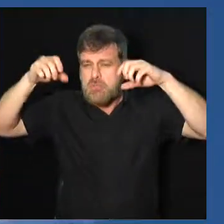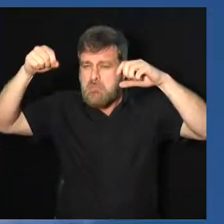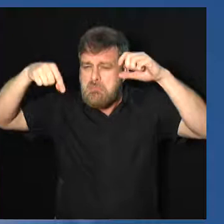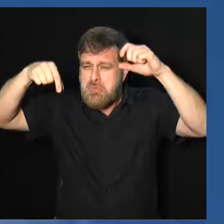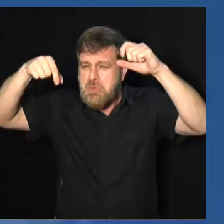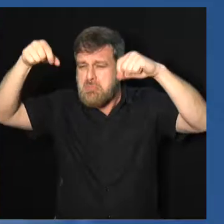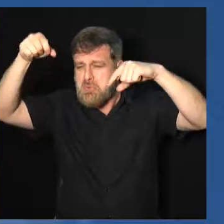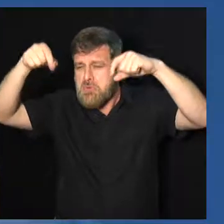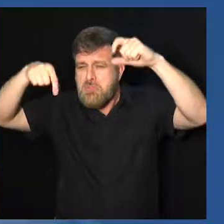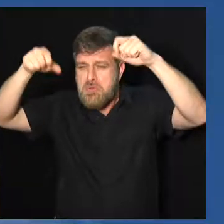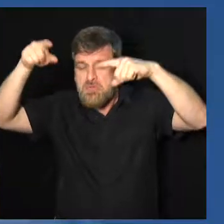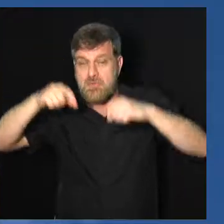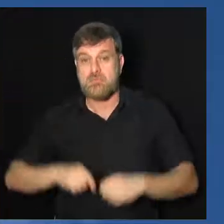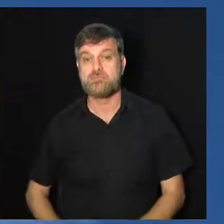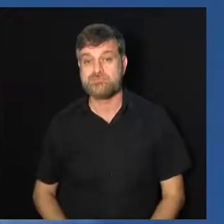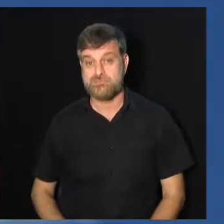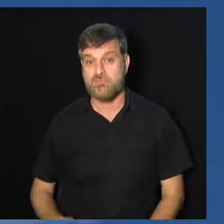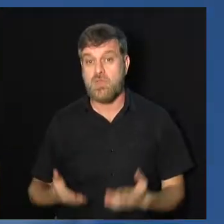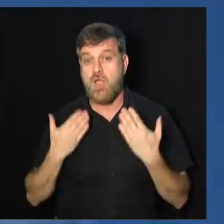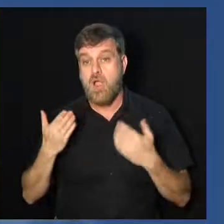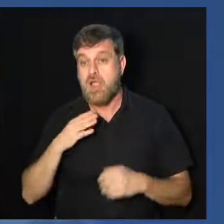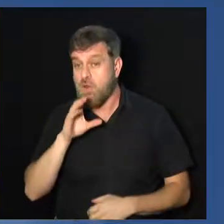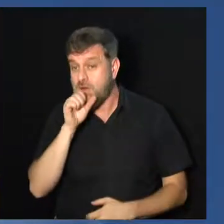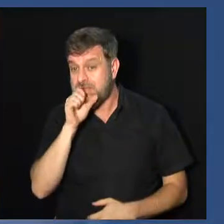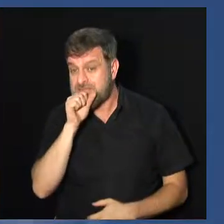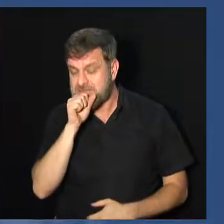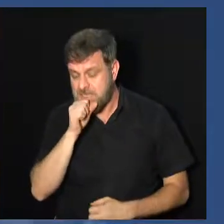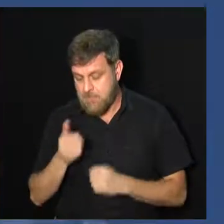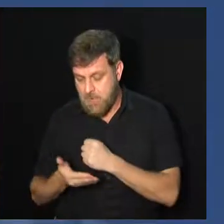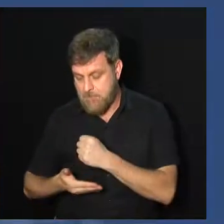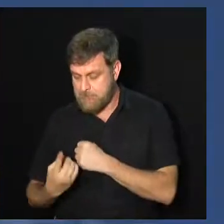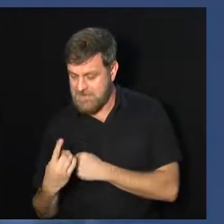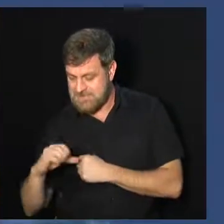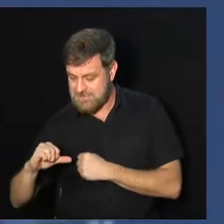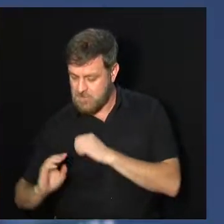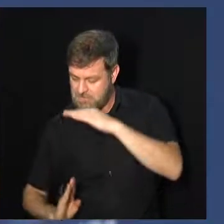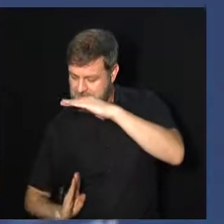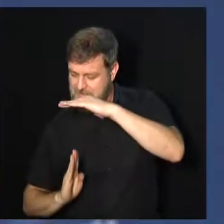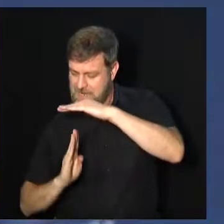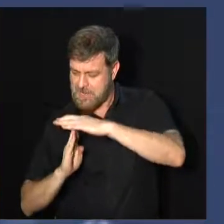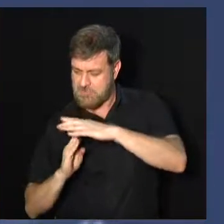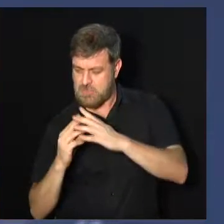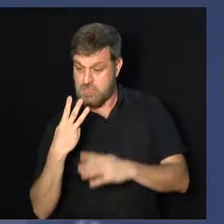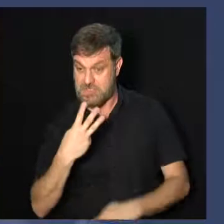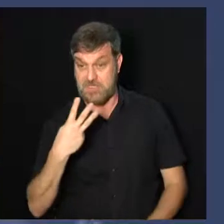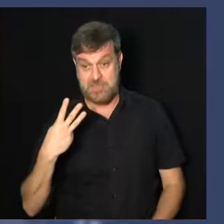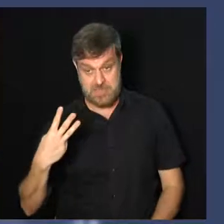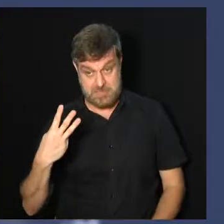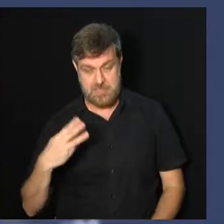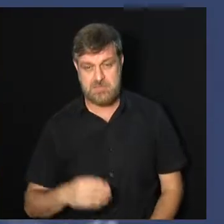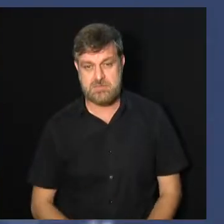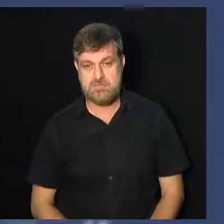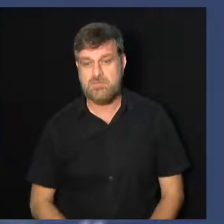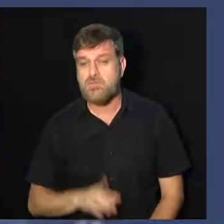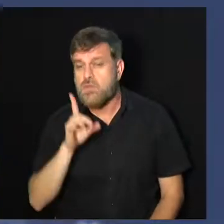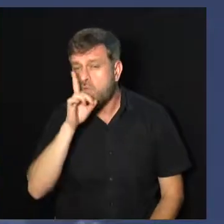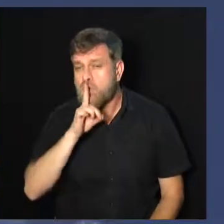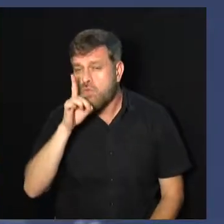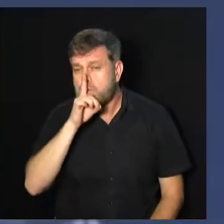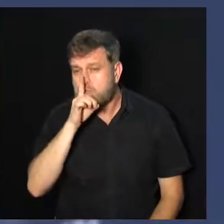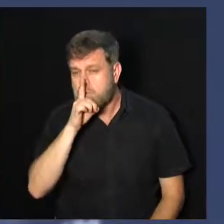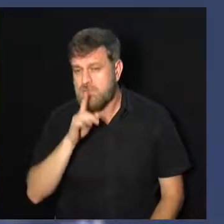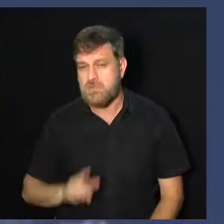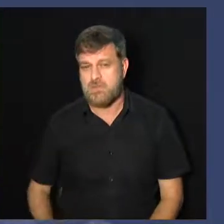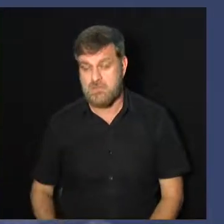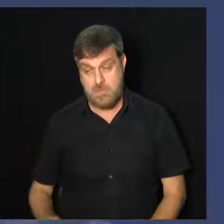às temperaturas. No sábado, mínima de 19 e máxima de 33 graus. E no domingo,